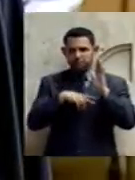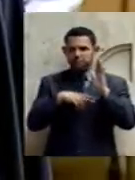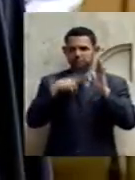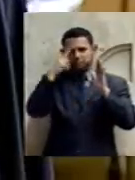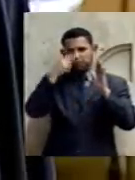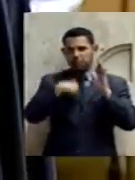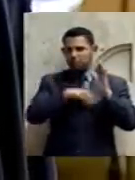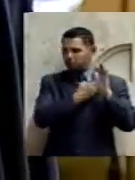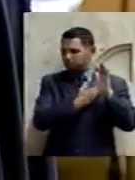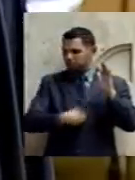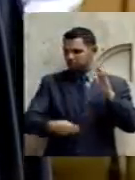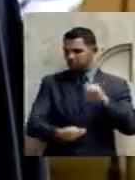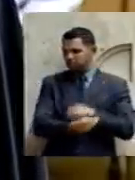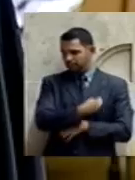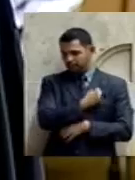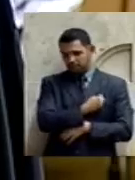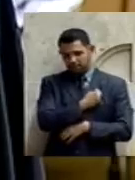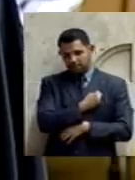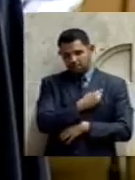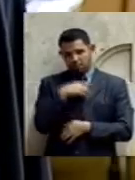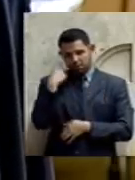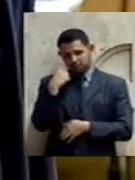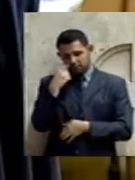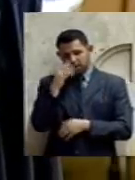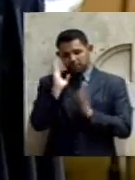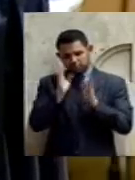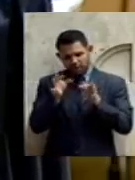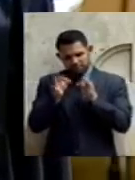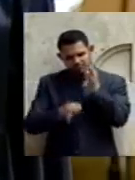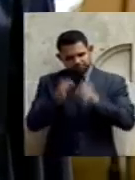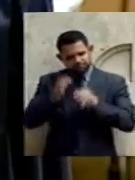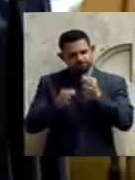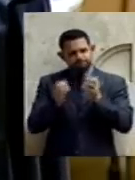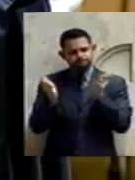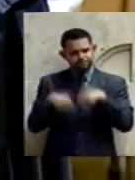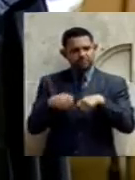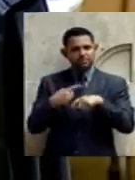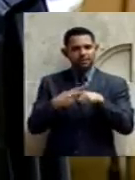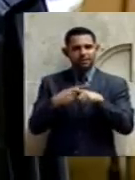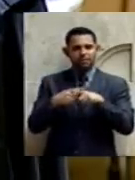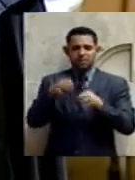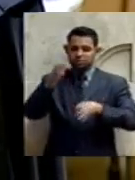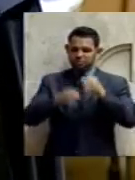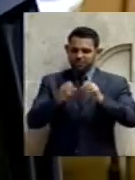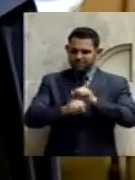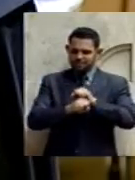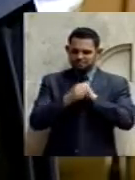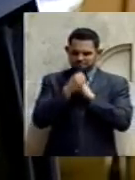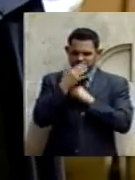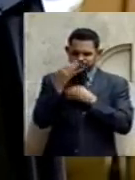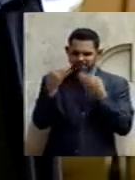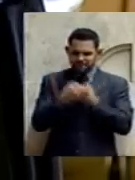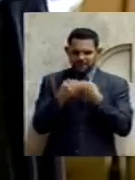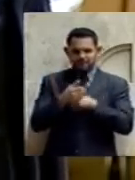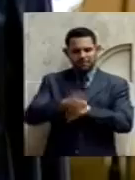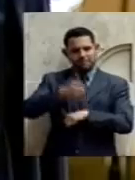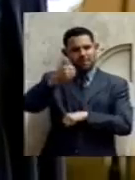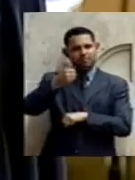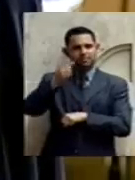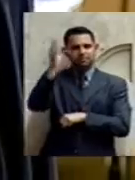país vive. O advogado preparado é sinônimo de uma justiça bem feita e, portanto,